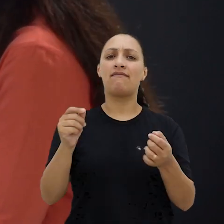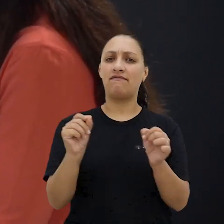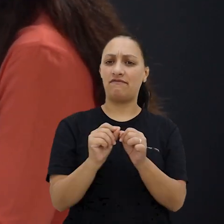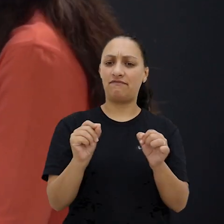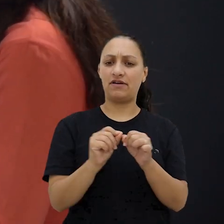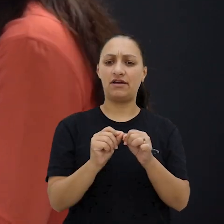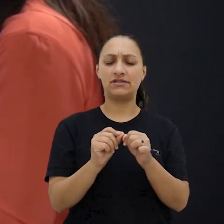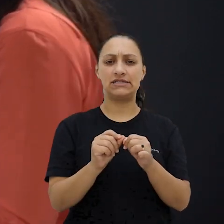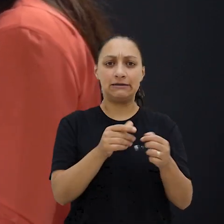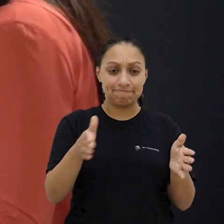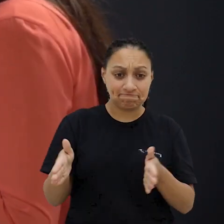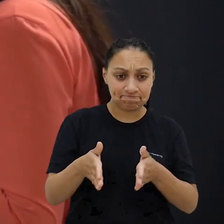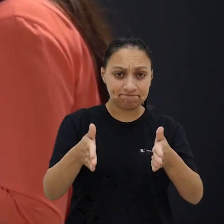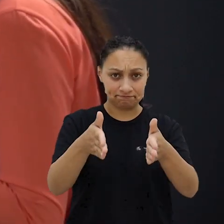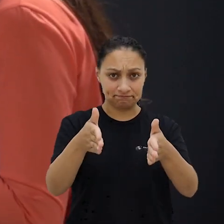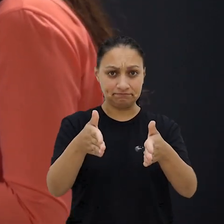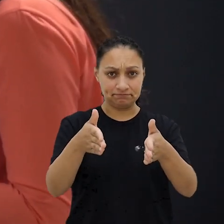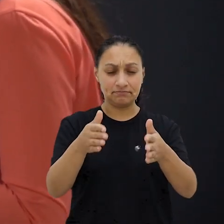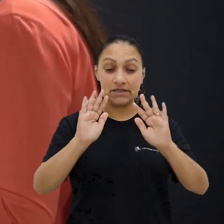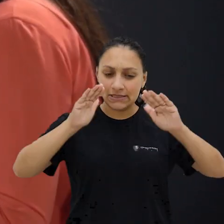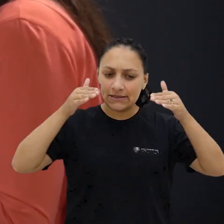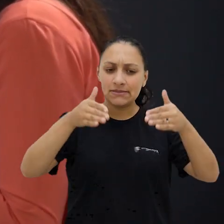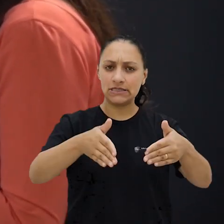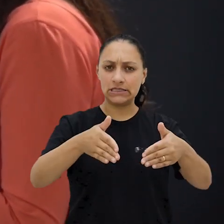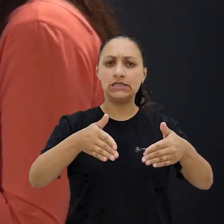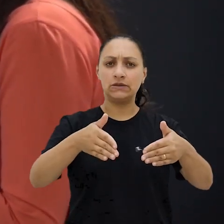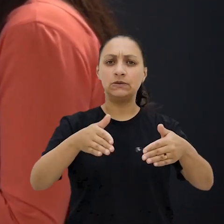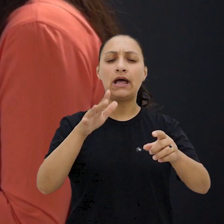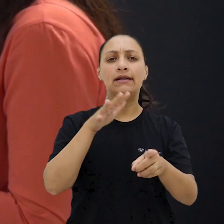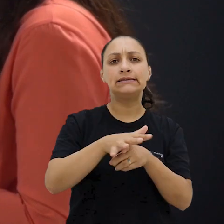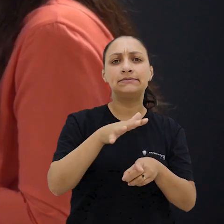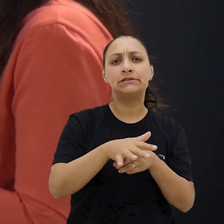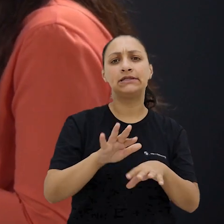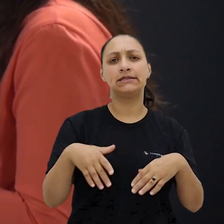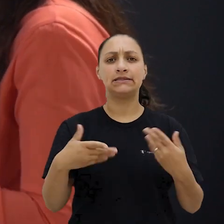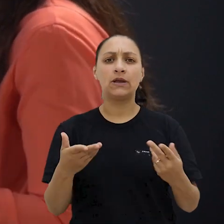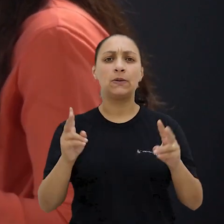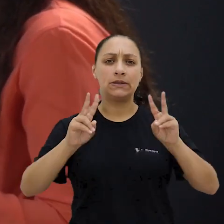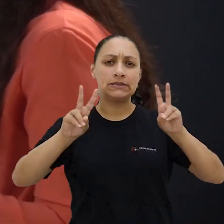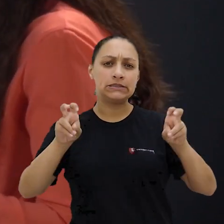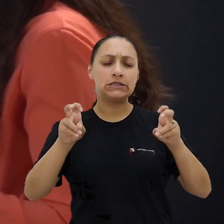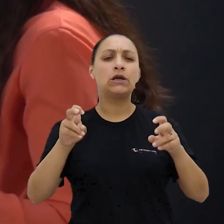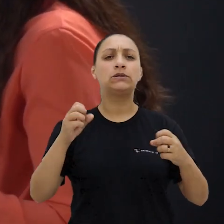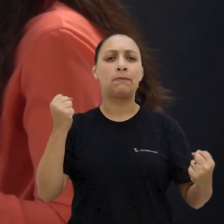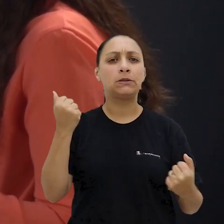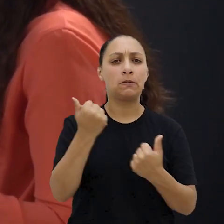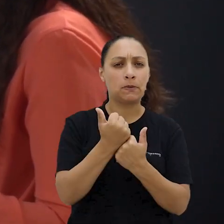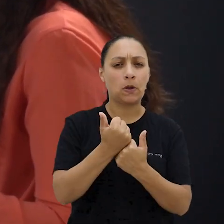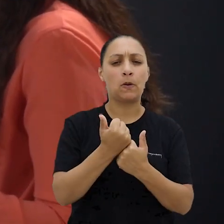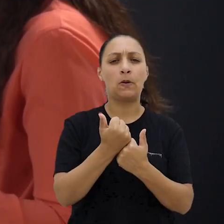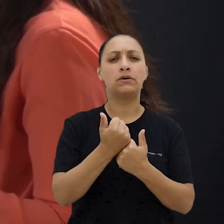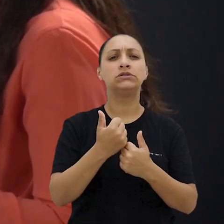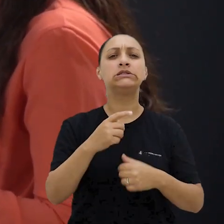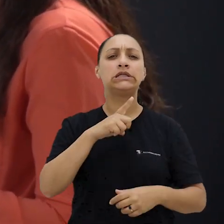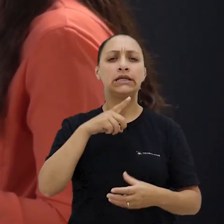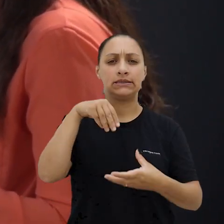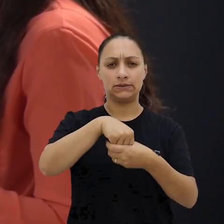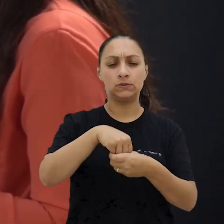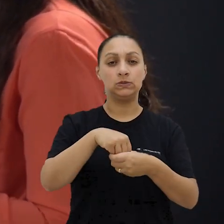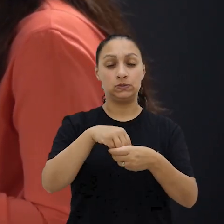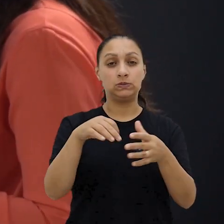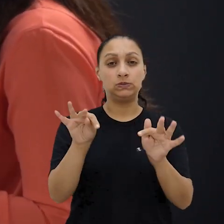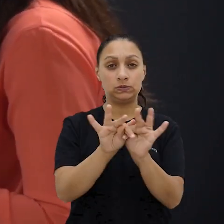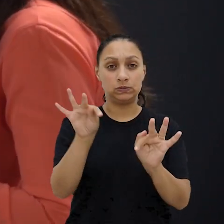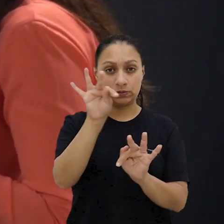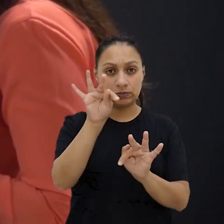e aí faz esse encaminhamento bem específico nessa demanda. Então, essa questão do suporte também a gente tem dentro do parque, a